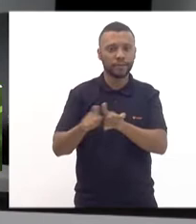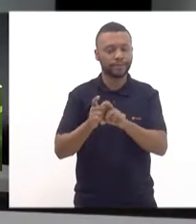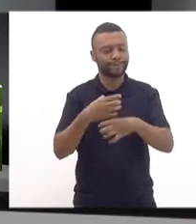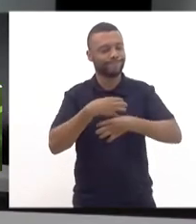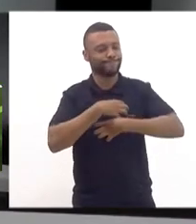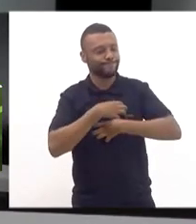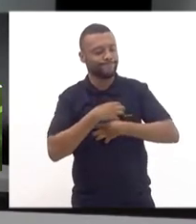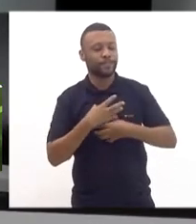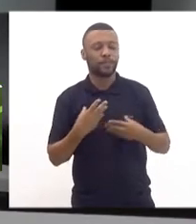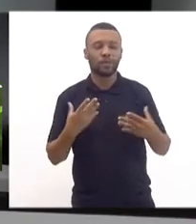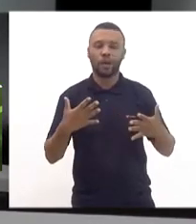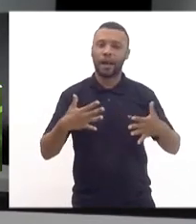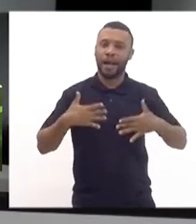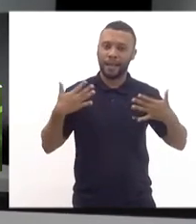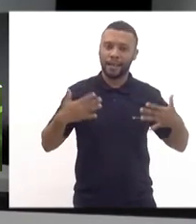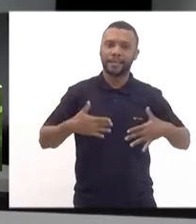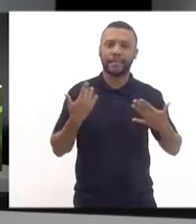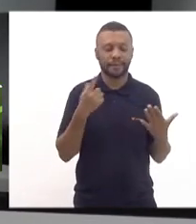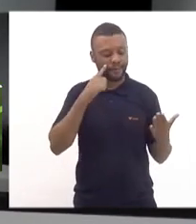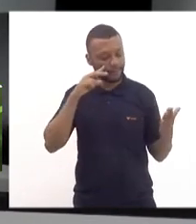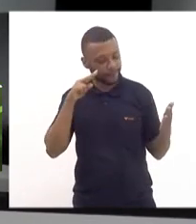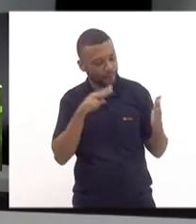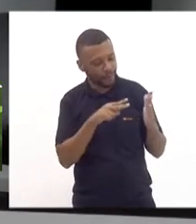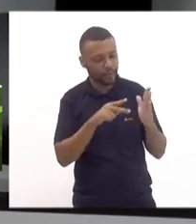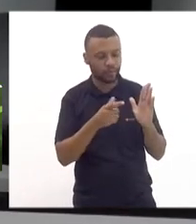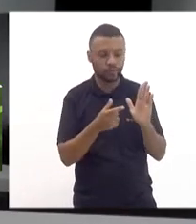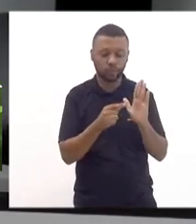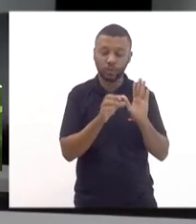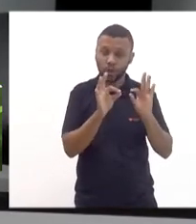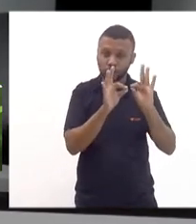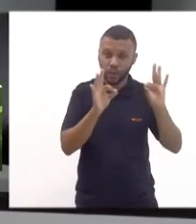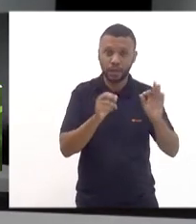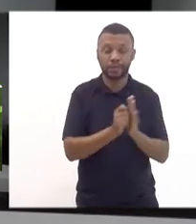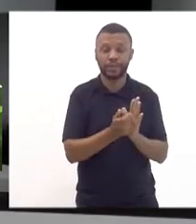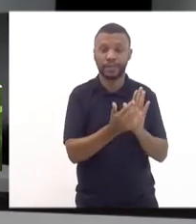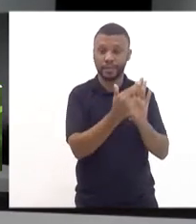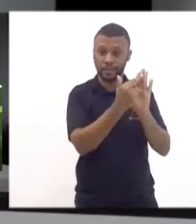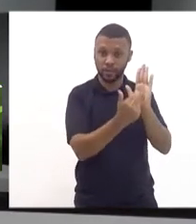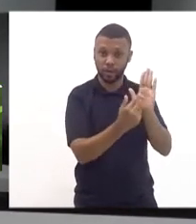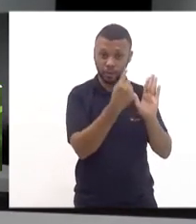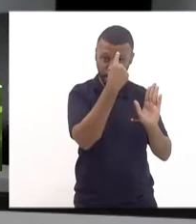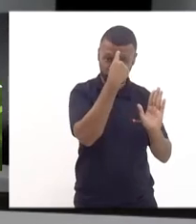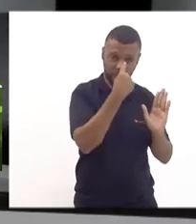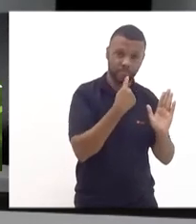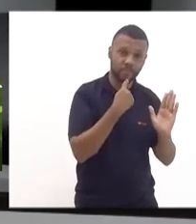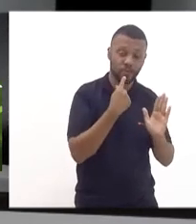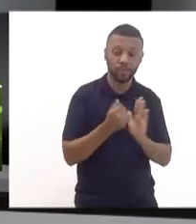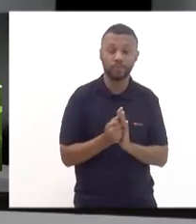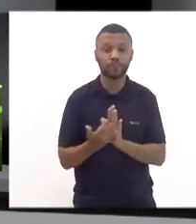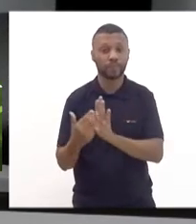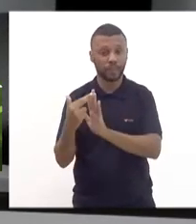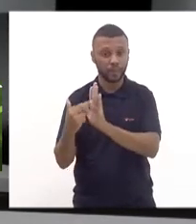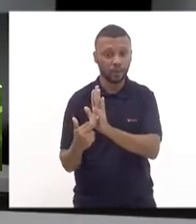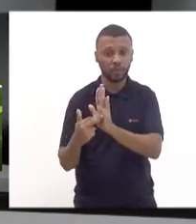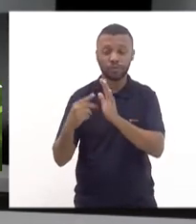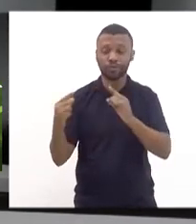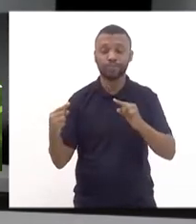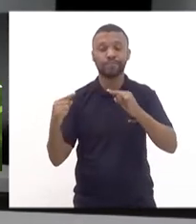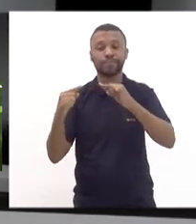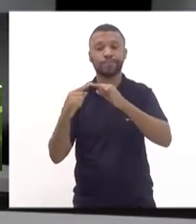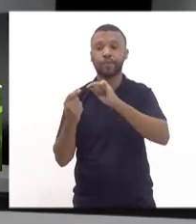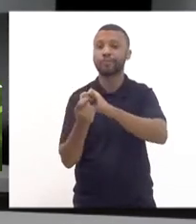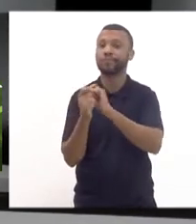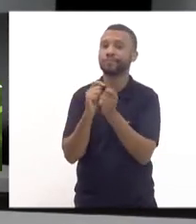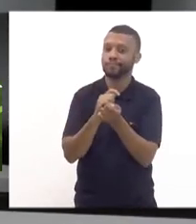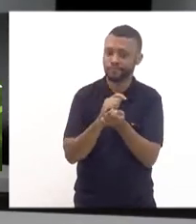uma certa alegria ver o termo relatório de perfil, relatório de conformidade, que nós vemos isso descrito lá no